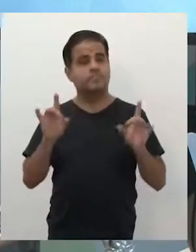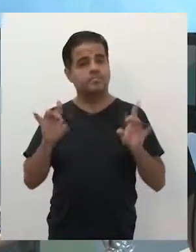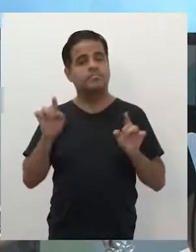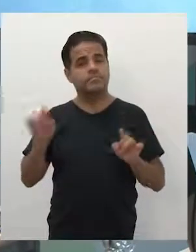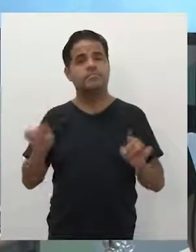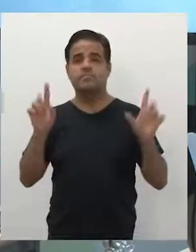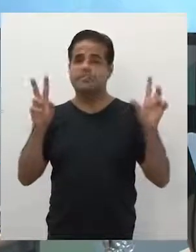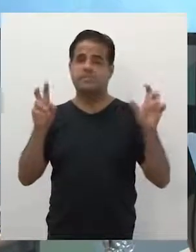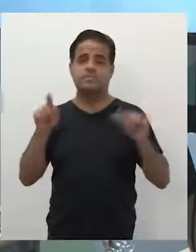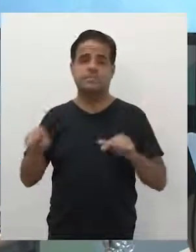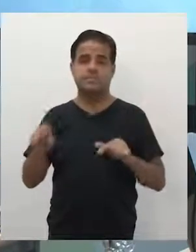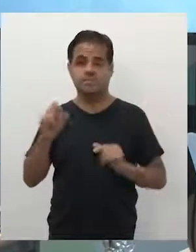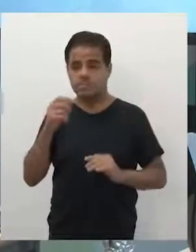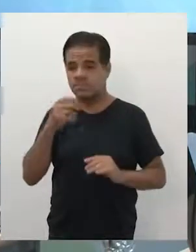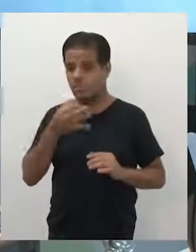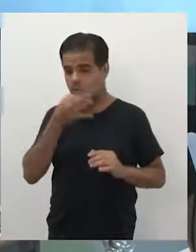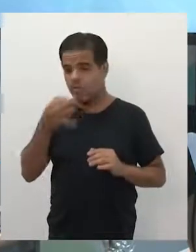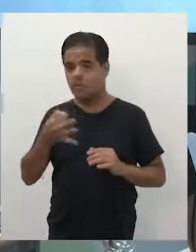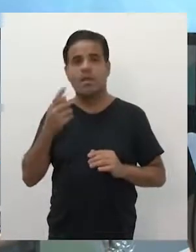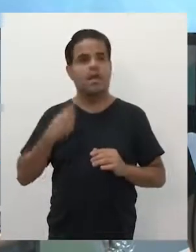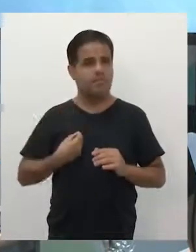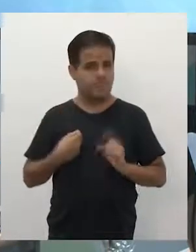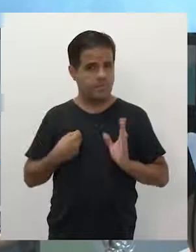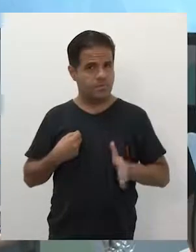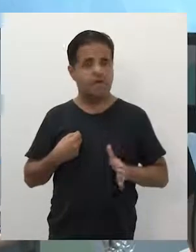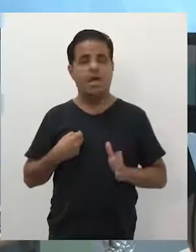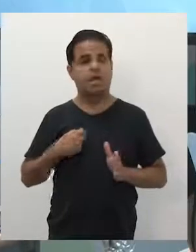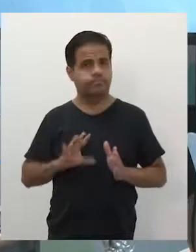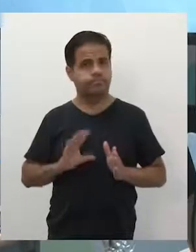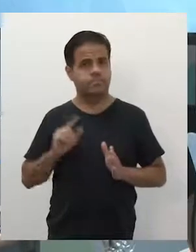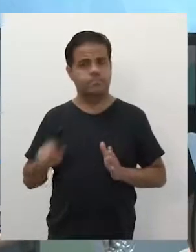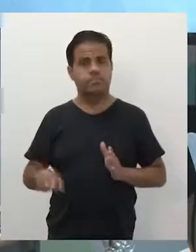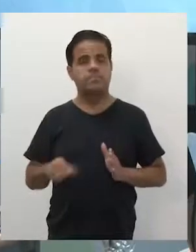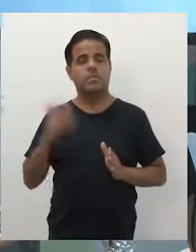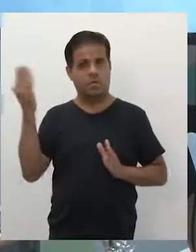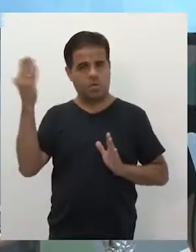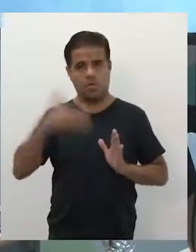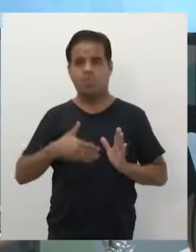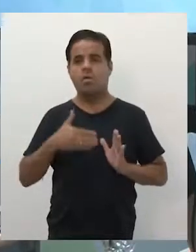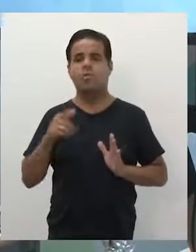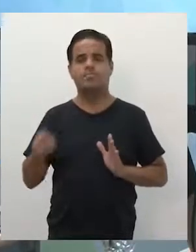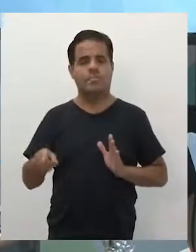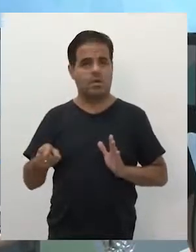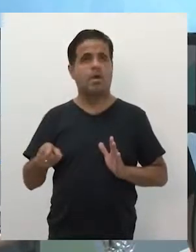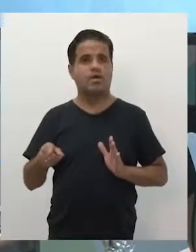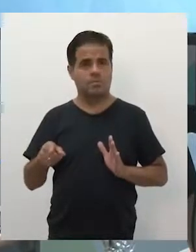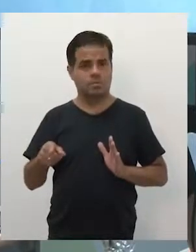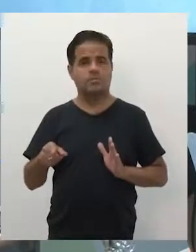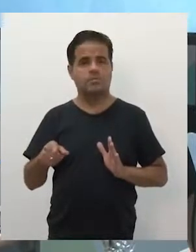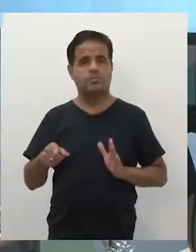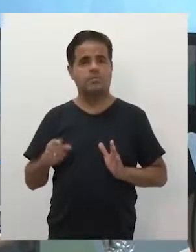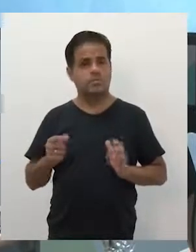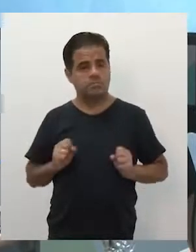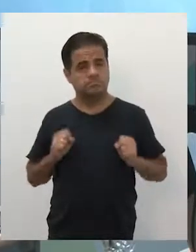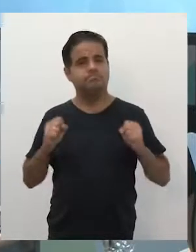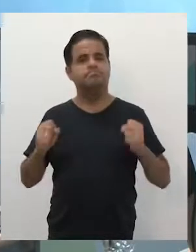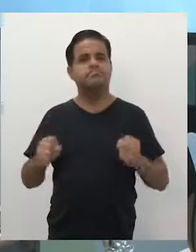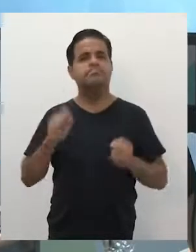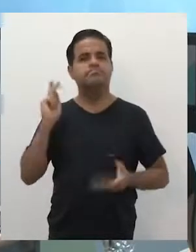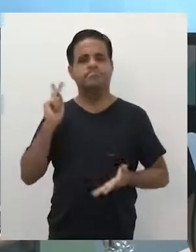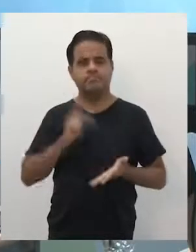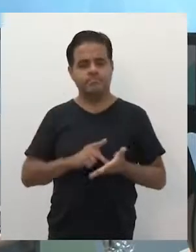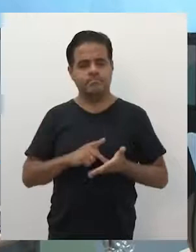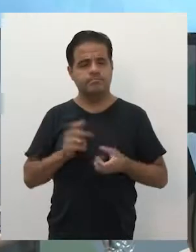assunto, ou se for um depoimento, ela viveu essa situação, então comprova, né? Ou melhor, reforça a veracidade